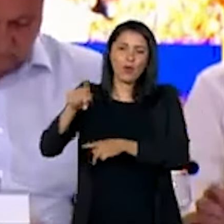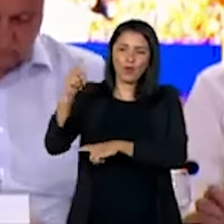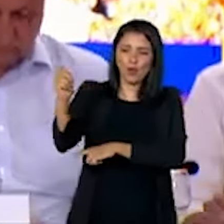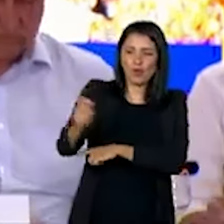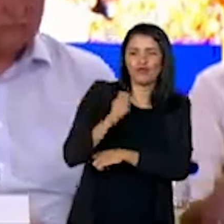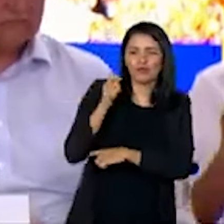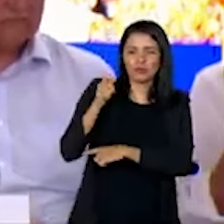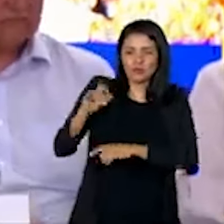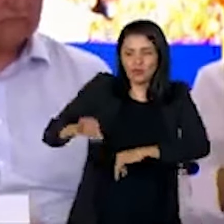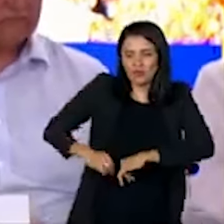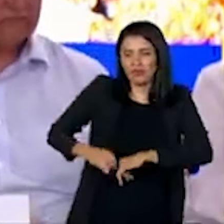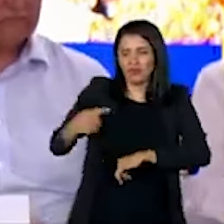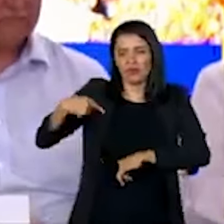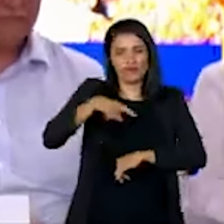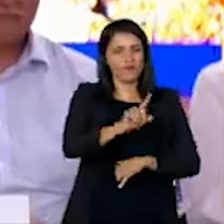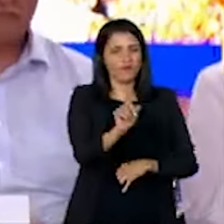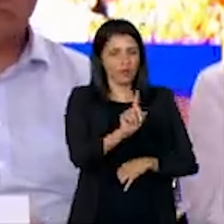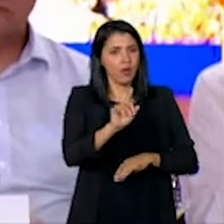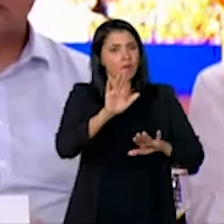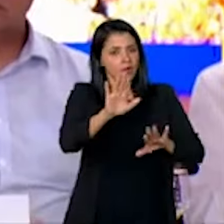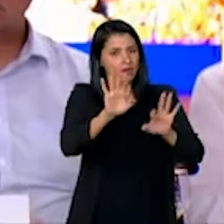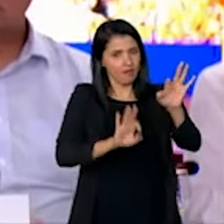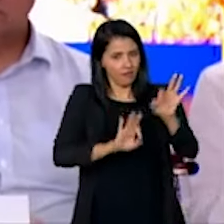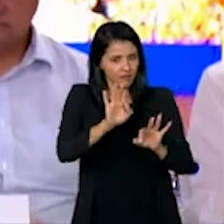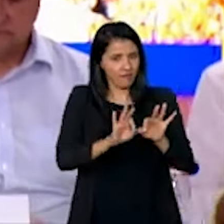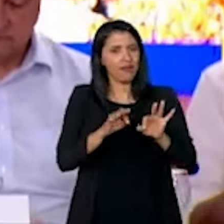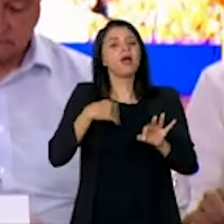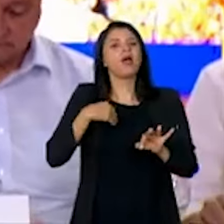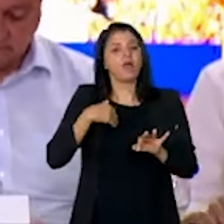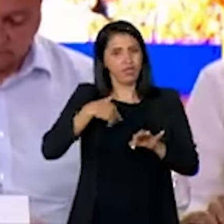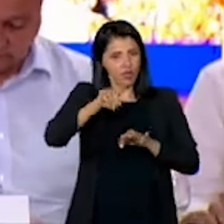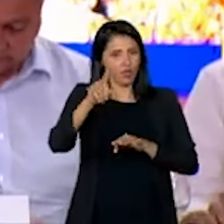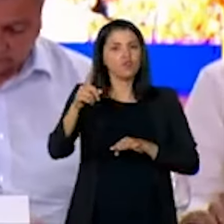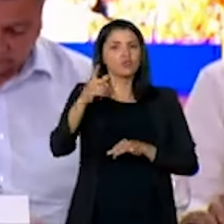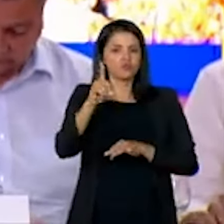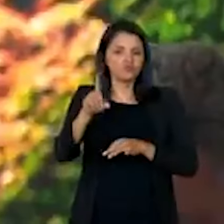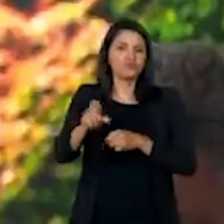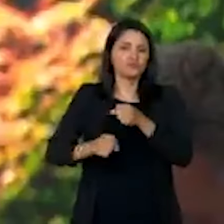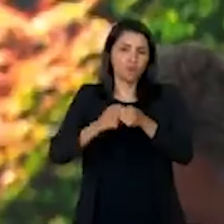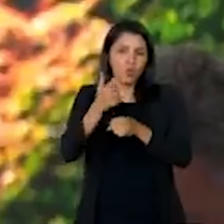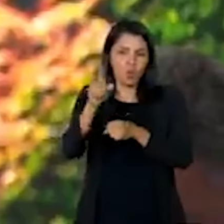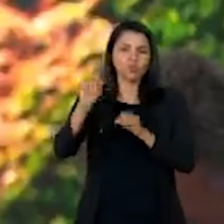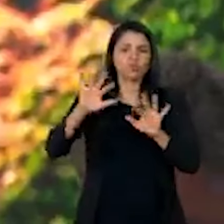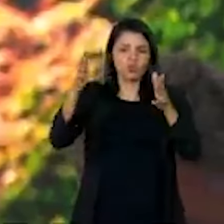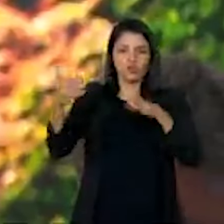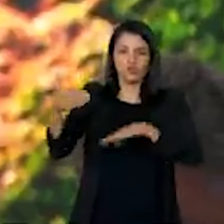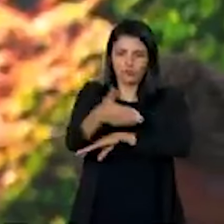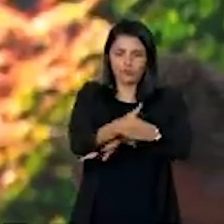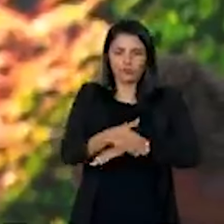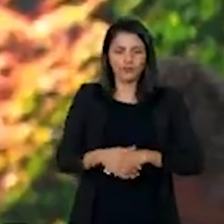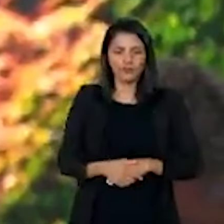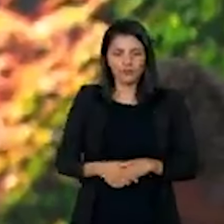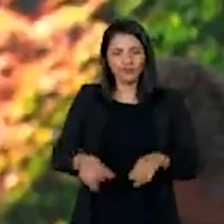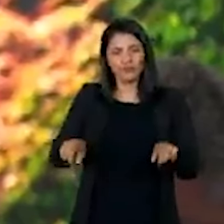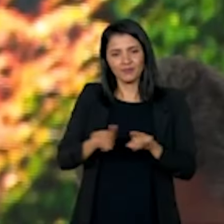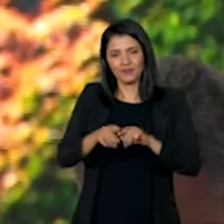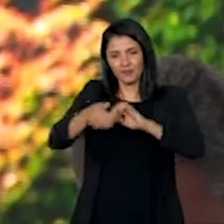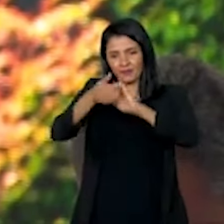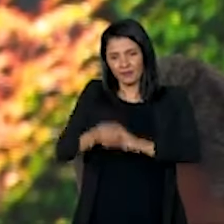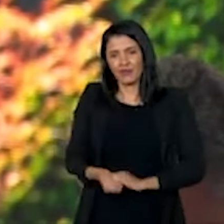sofrendo, então não vi. Mas se prepare que eu virei na próxima. Quero cumprimentar a Alessandra